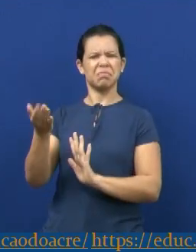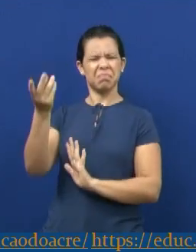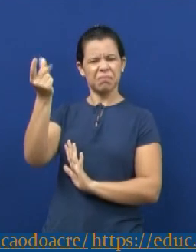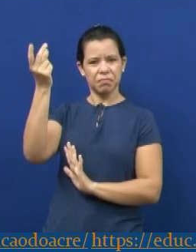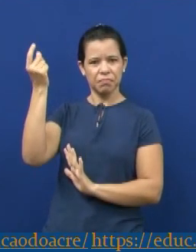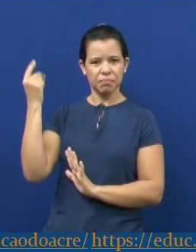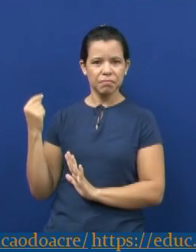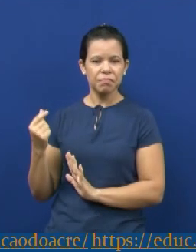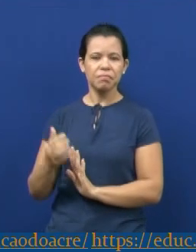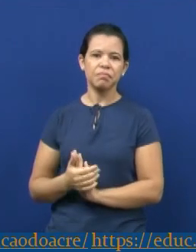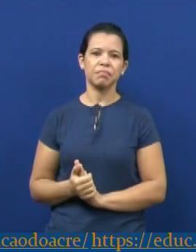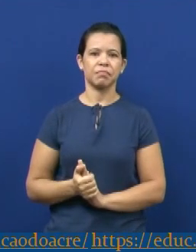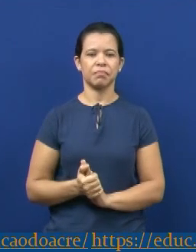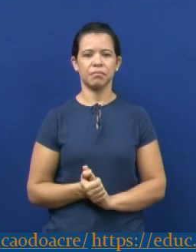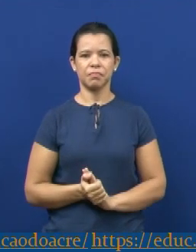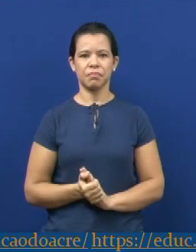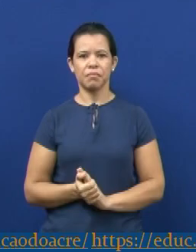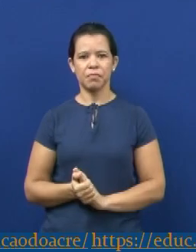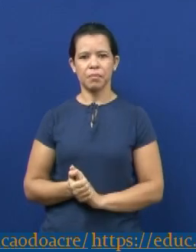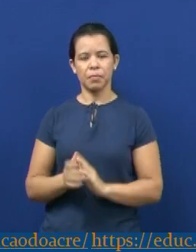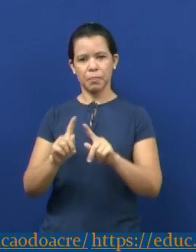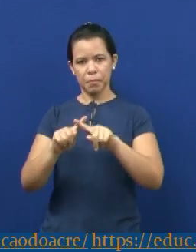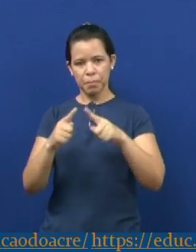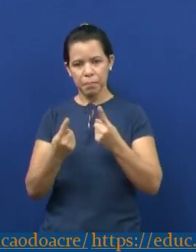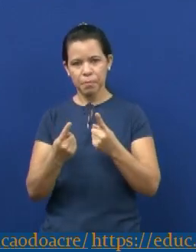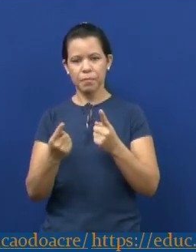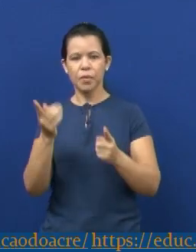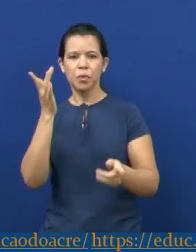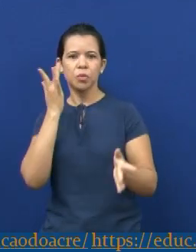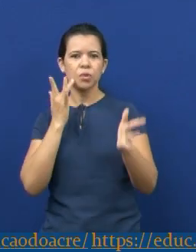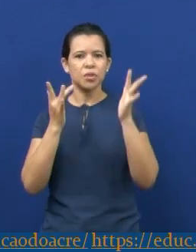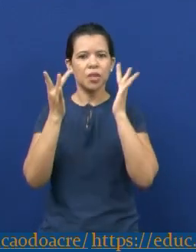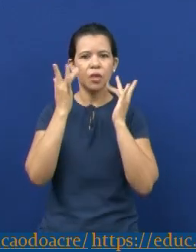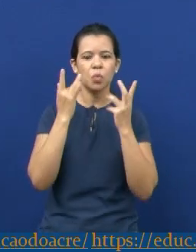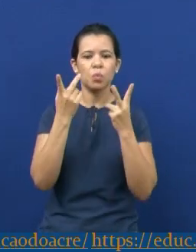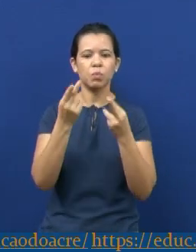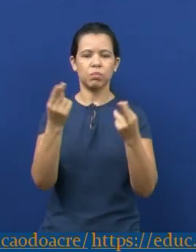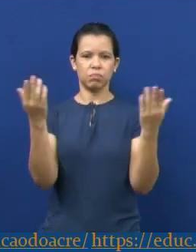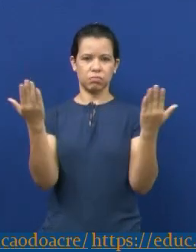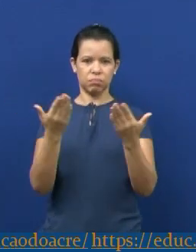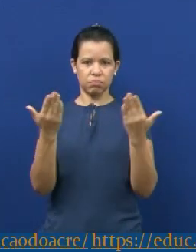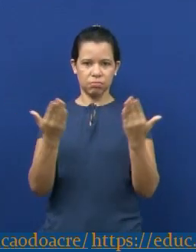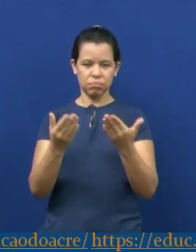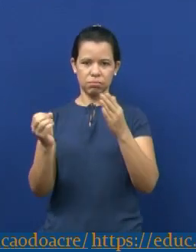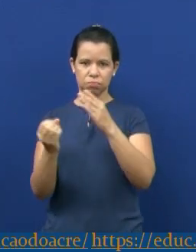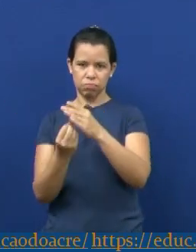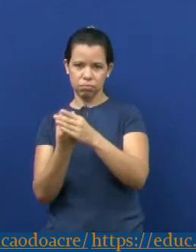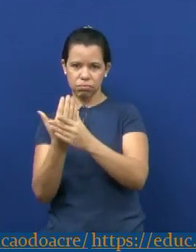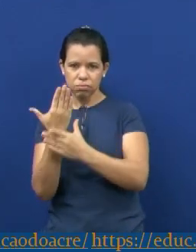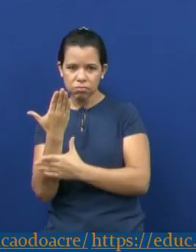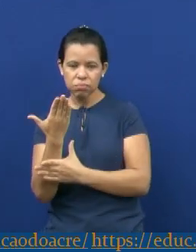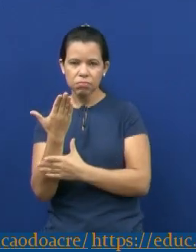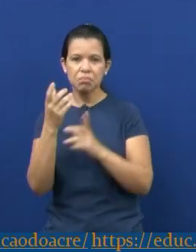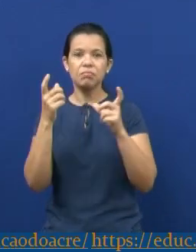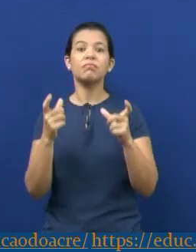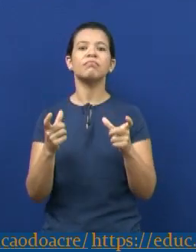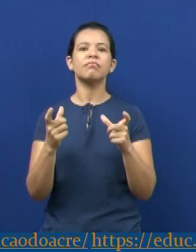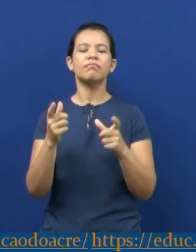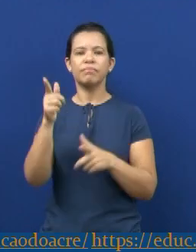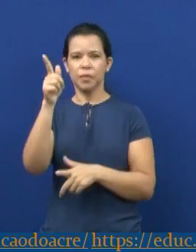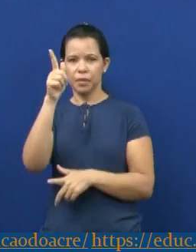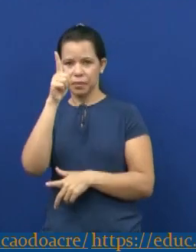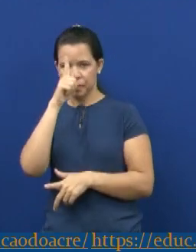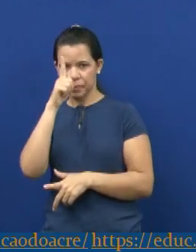era da pré-história e mais o teatro como nós conhecemos um dia de hoje surge lá na grécia